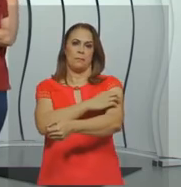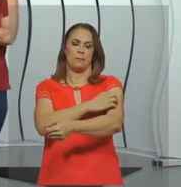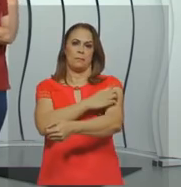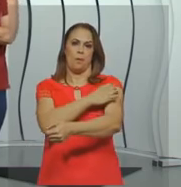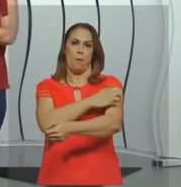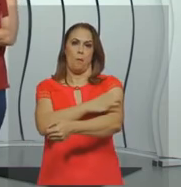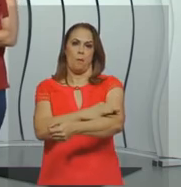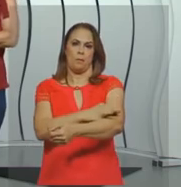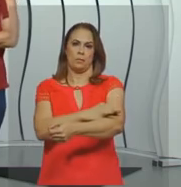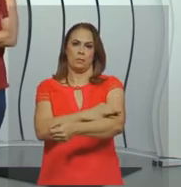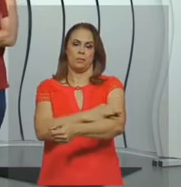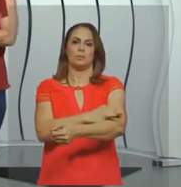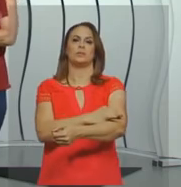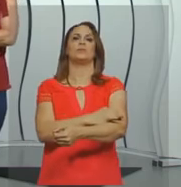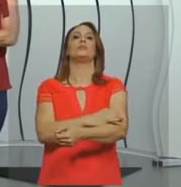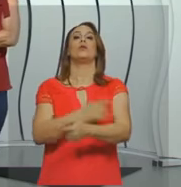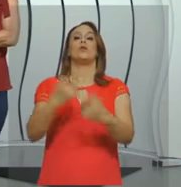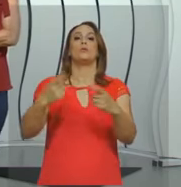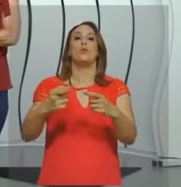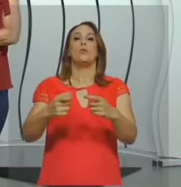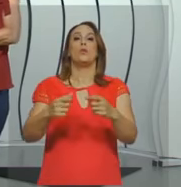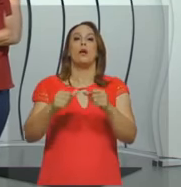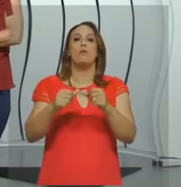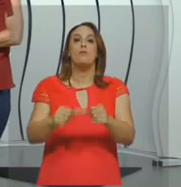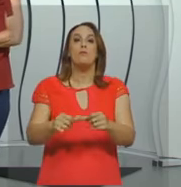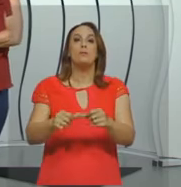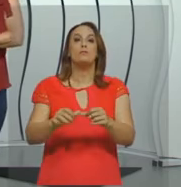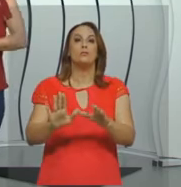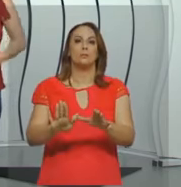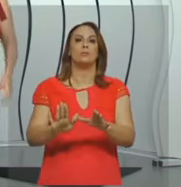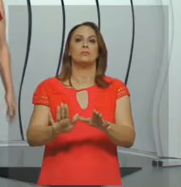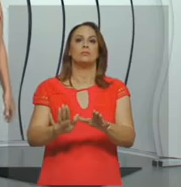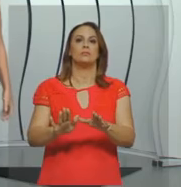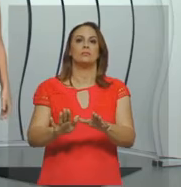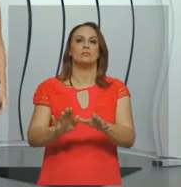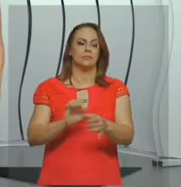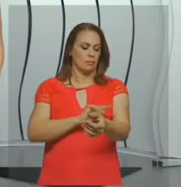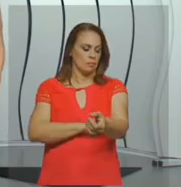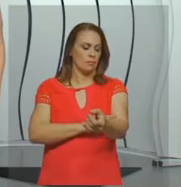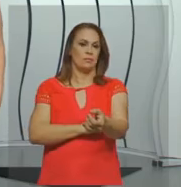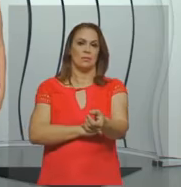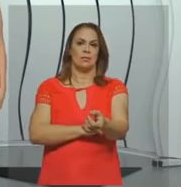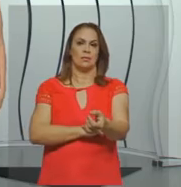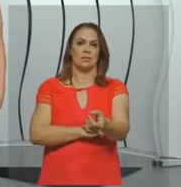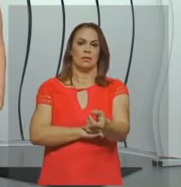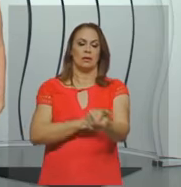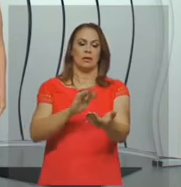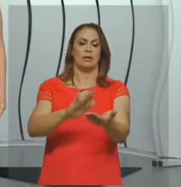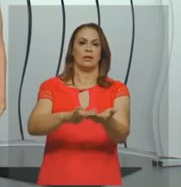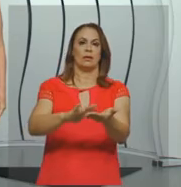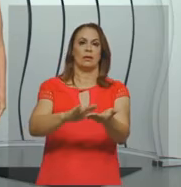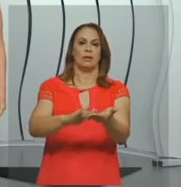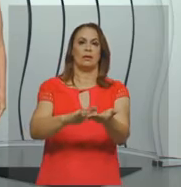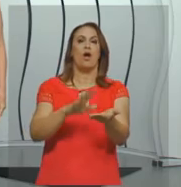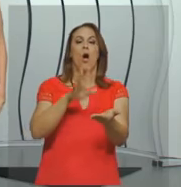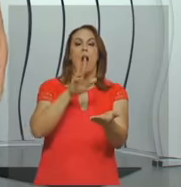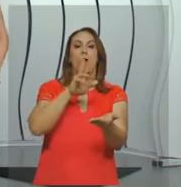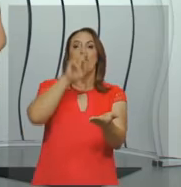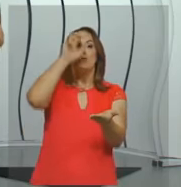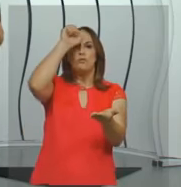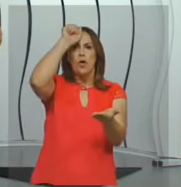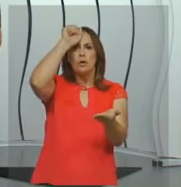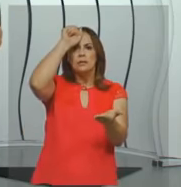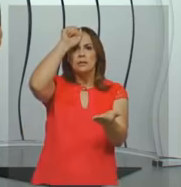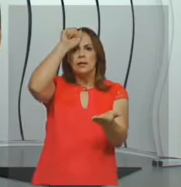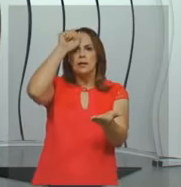o movimento de girar, né? E eu tenho aqui uma força resistente, que está aqui na ponta da minha mão, tá? Então, isso aqui é uma alavanca. Se